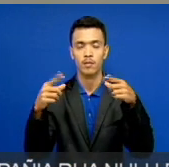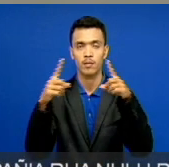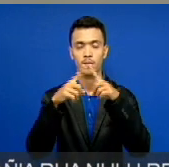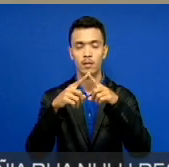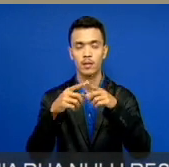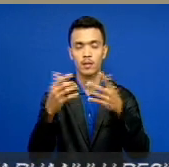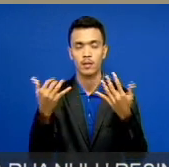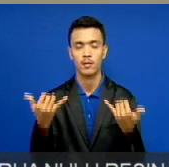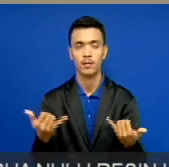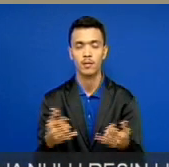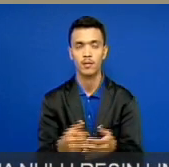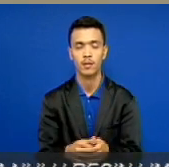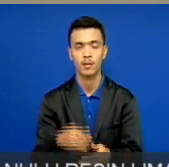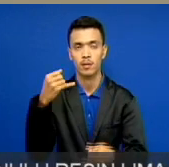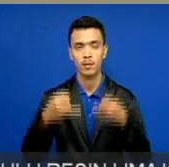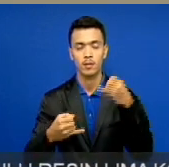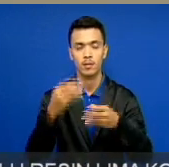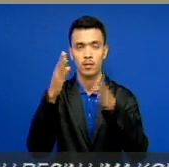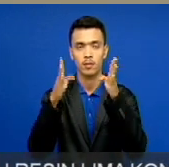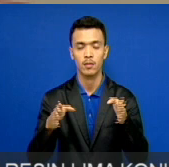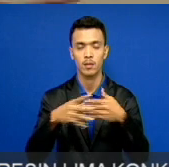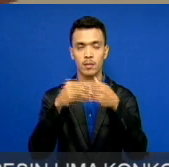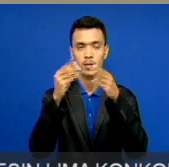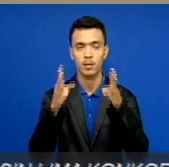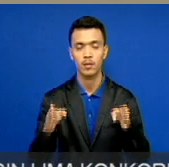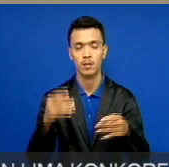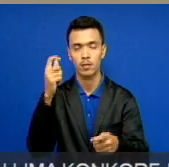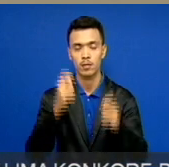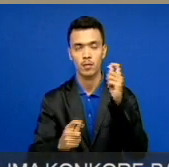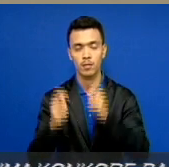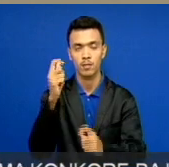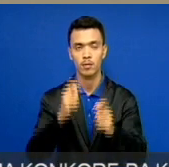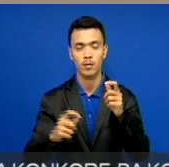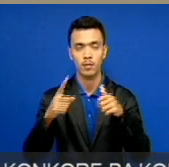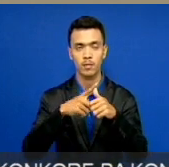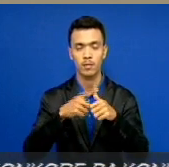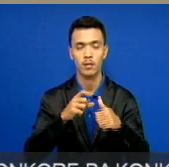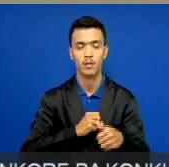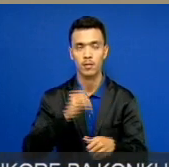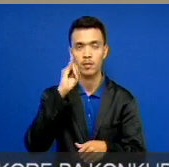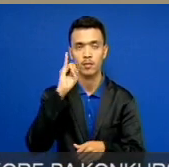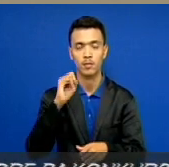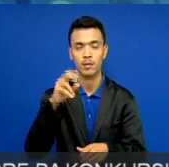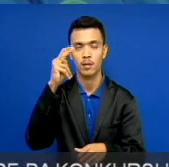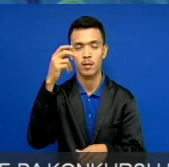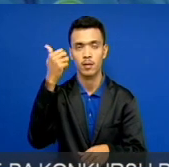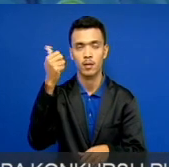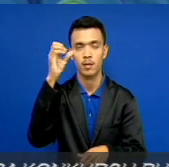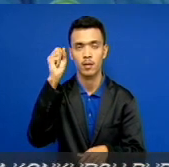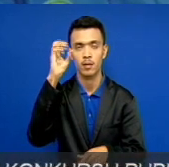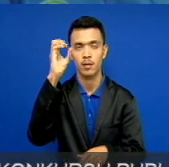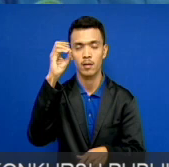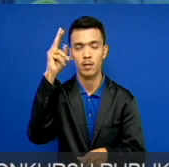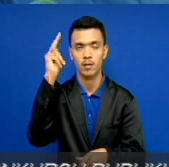mediação de raça. Juiz administrador Tribunal Judicial Primeira Instância Suai Nason Maria